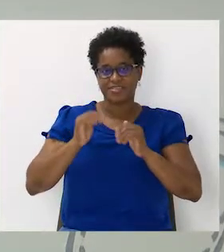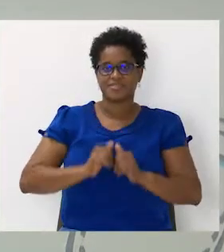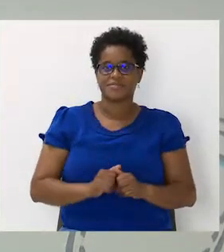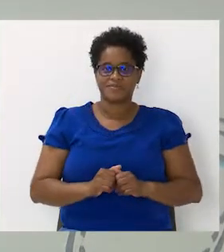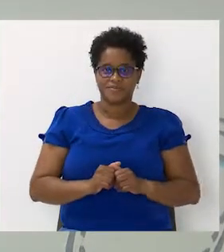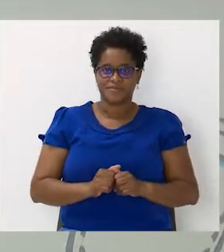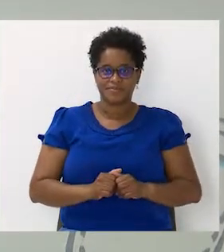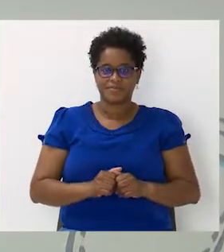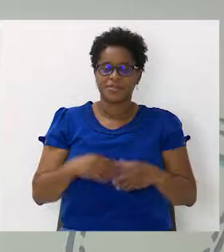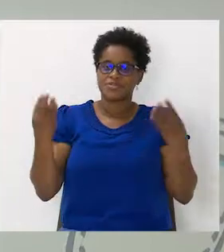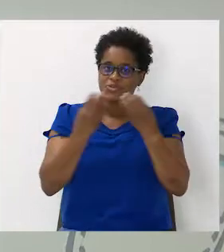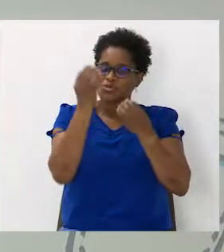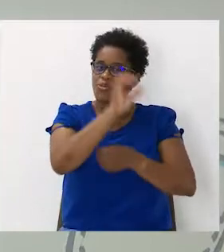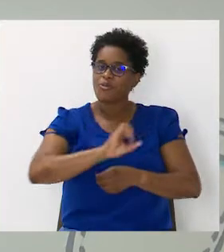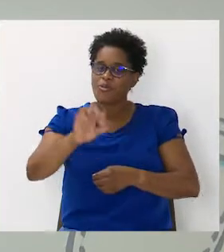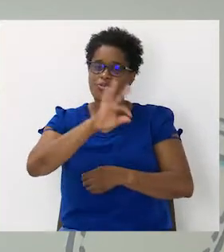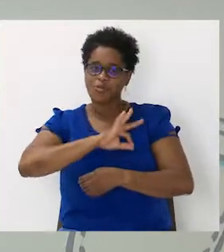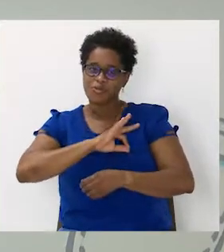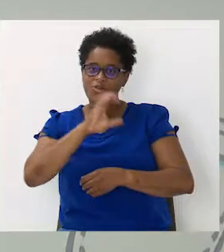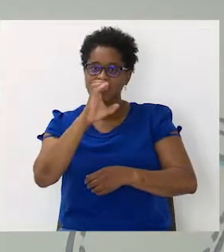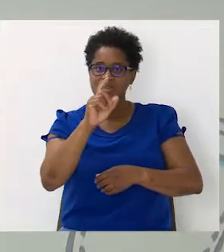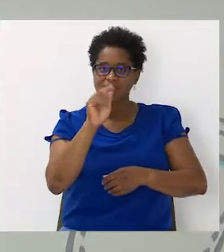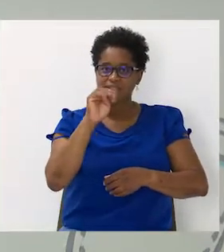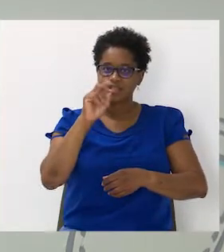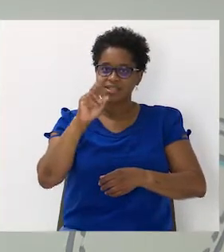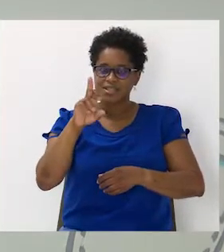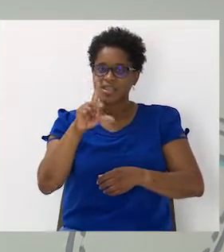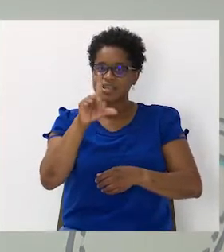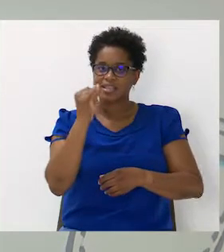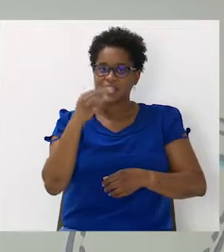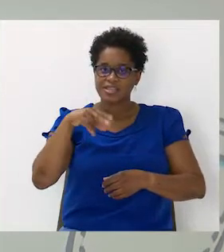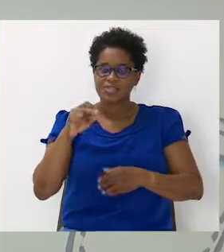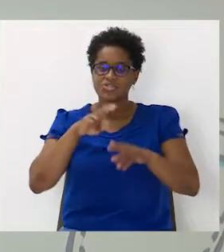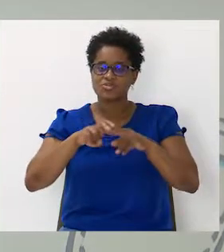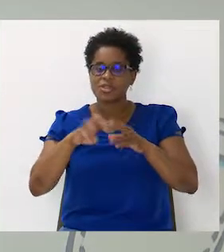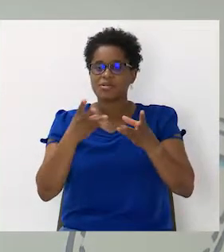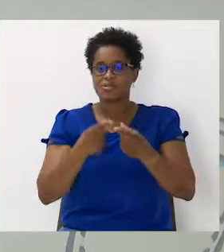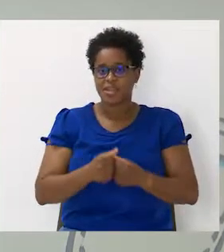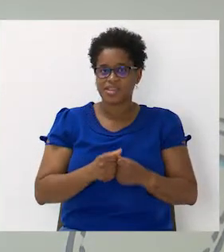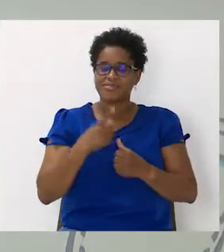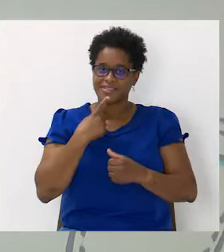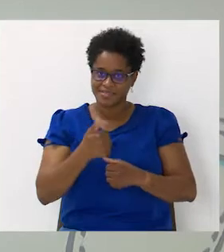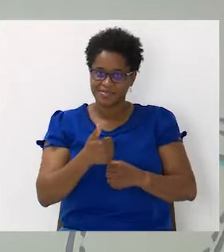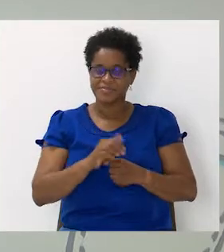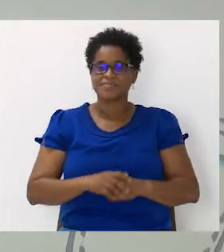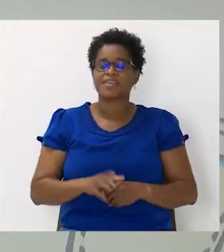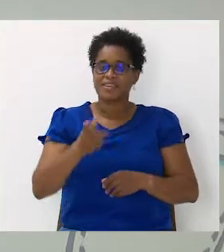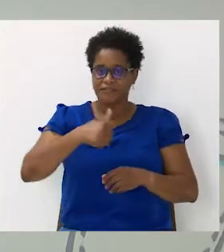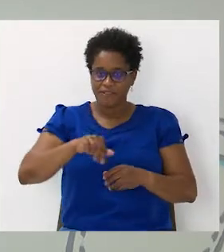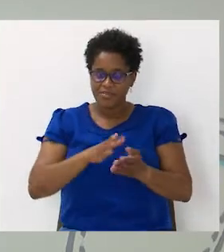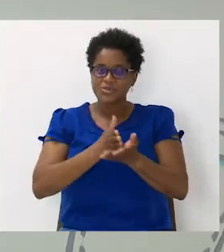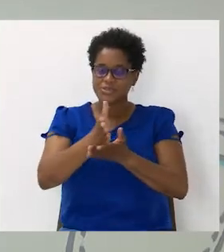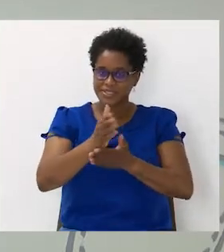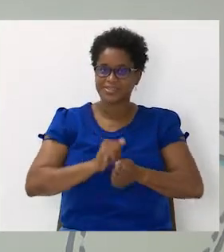Casa. Convosco, professor César Lino, da disciplina de Matemática. Ok? Vamos